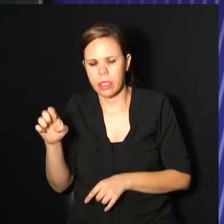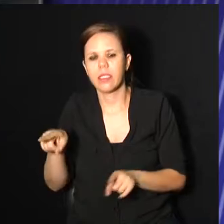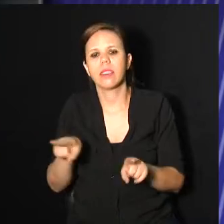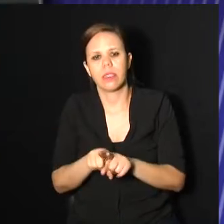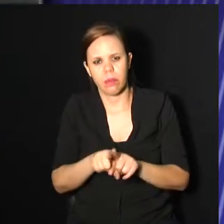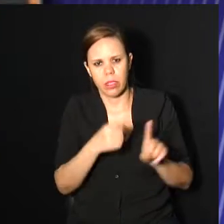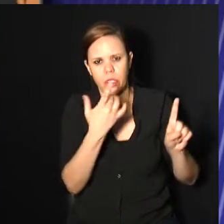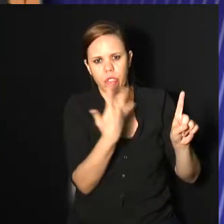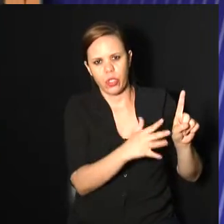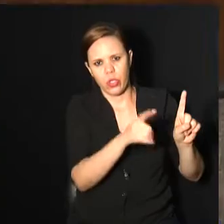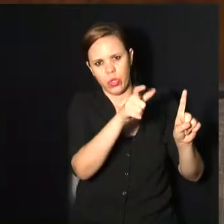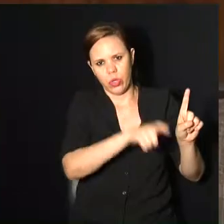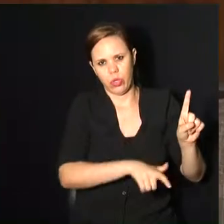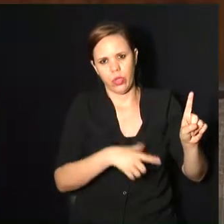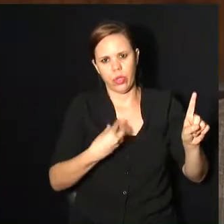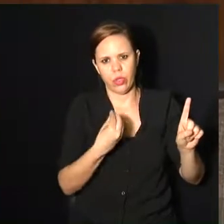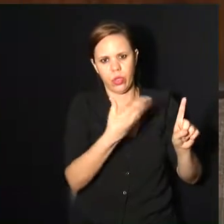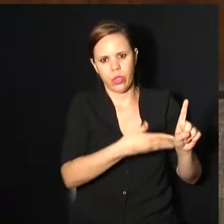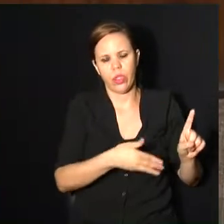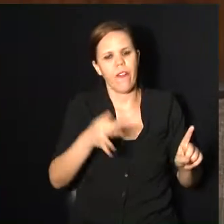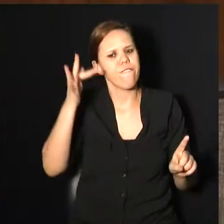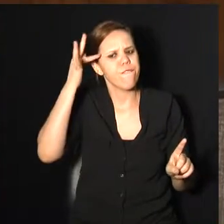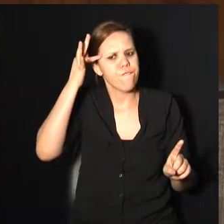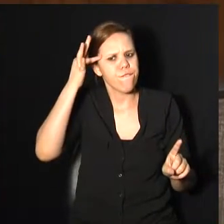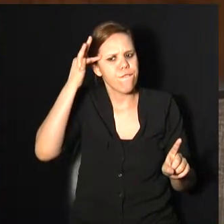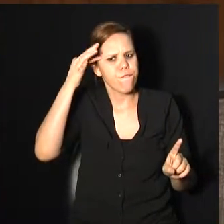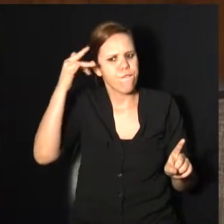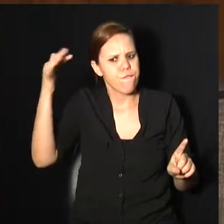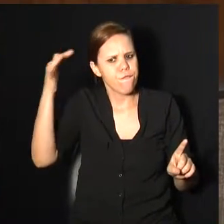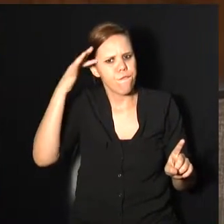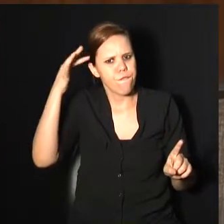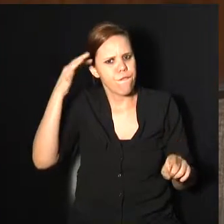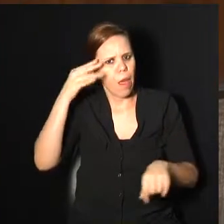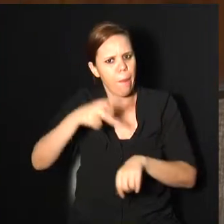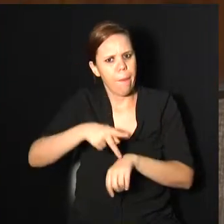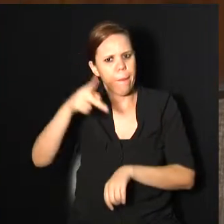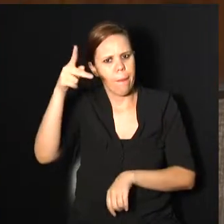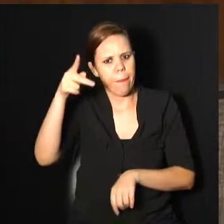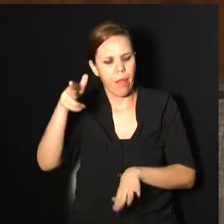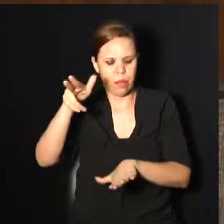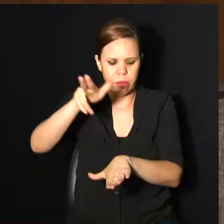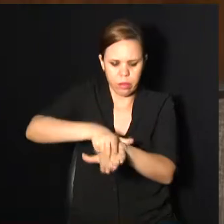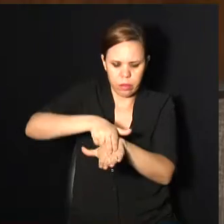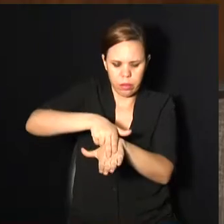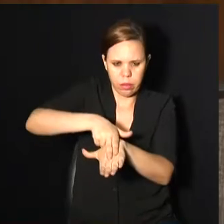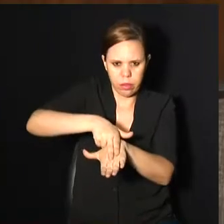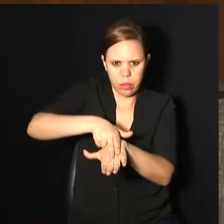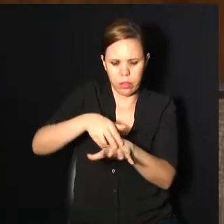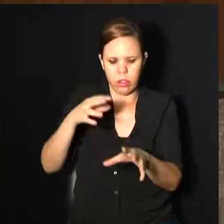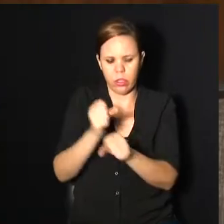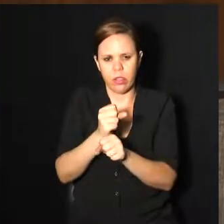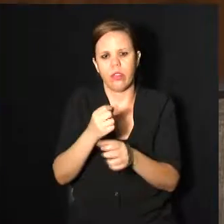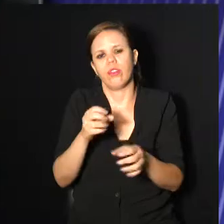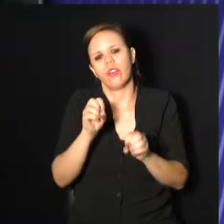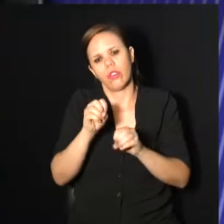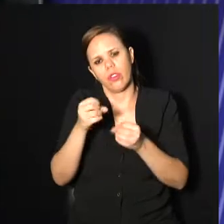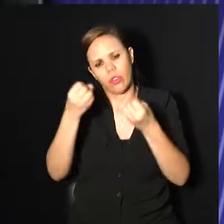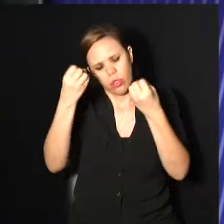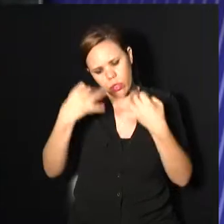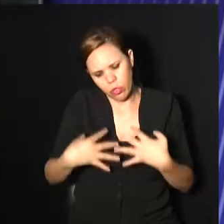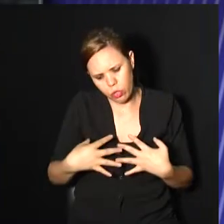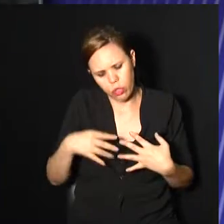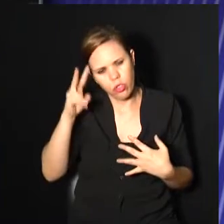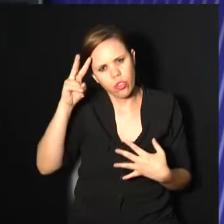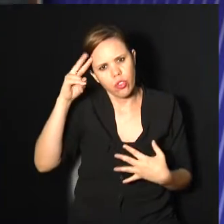também foi homenageada. Filósofa e pós-graduanda em psicanálise, é contadora profissional de histórias. A Nani